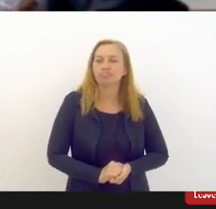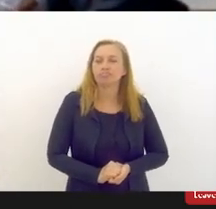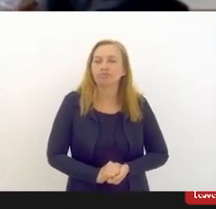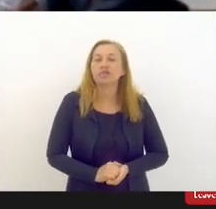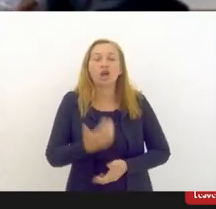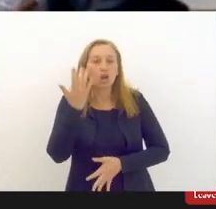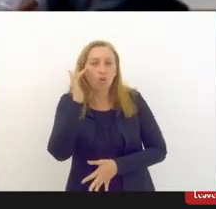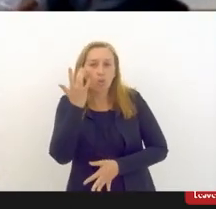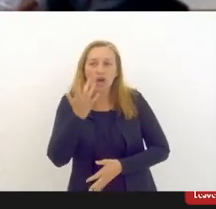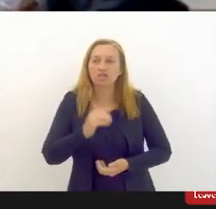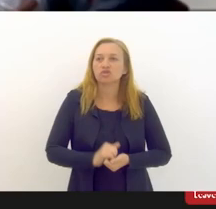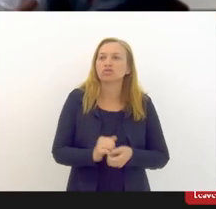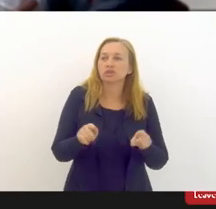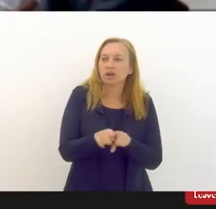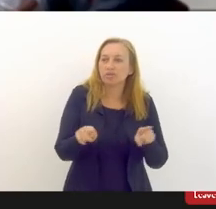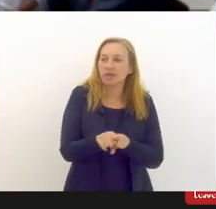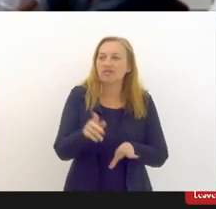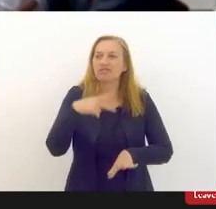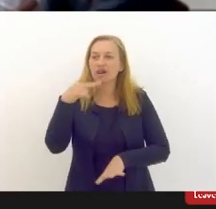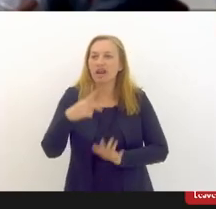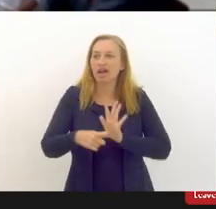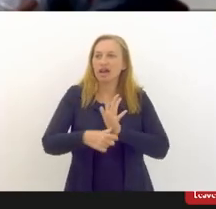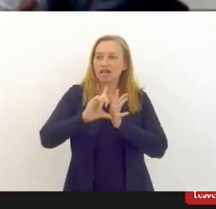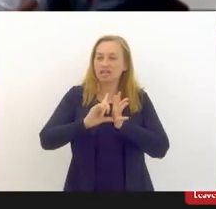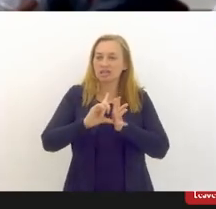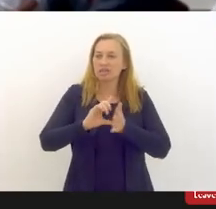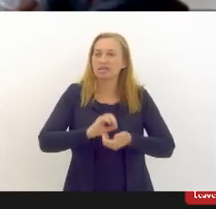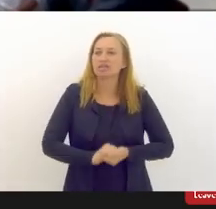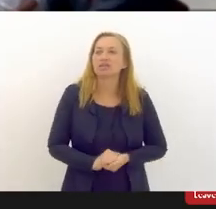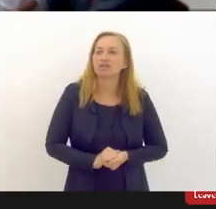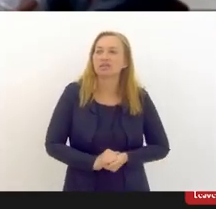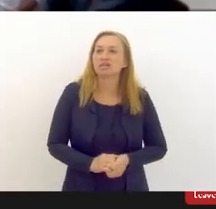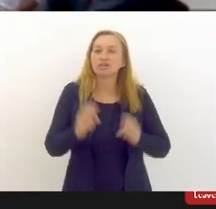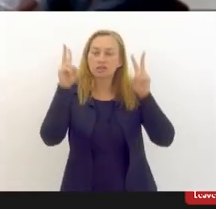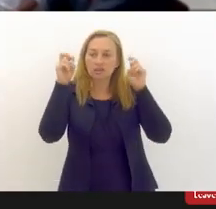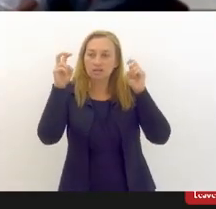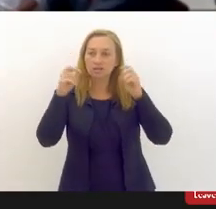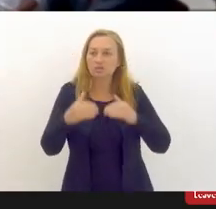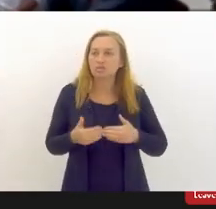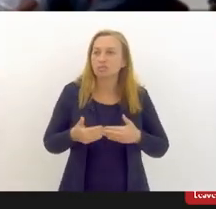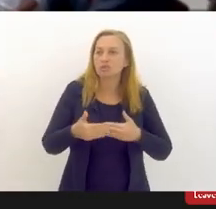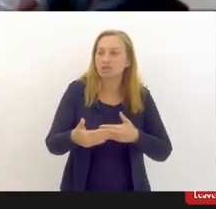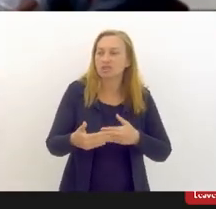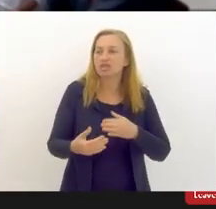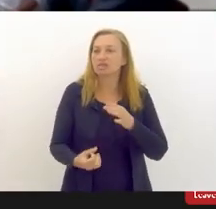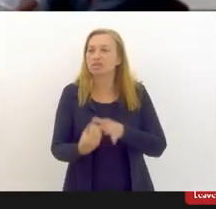Eu acho que um outro ponto também que eu queria falar antes de passar a palavra é a questão do processo consultivo.